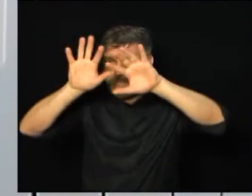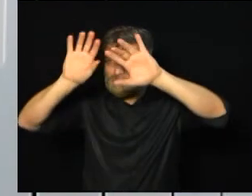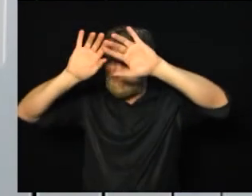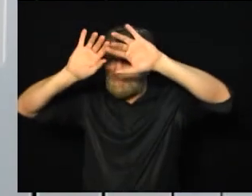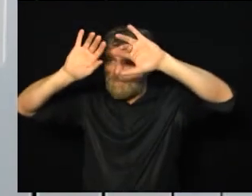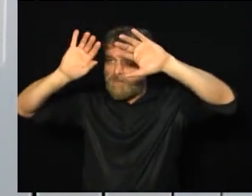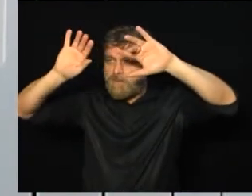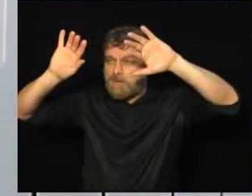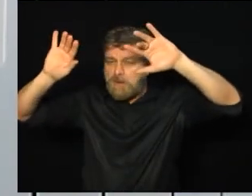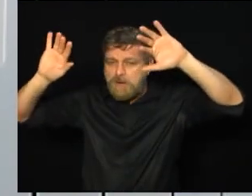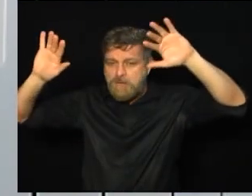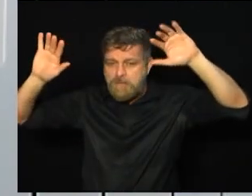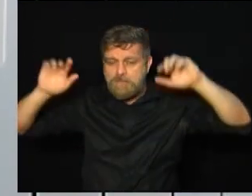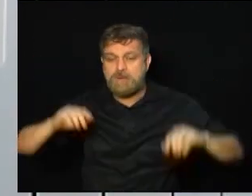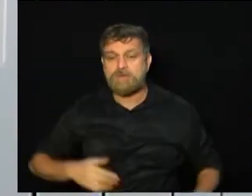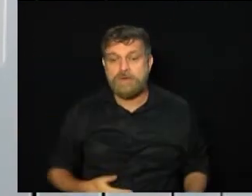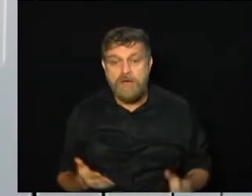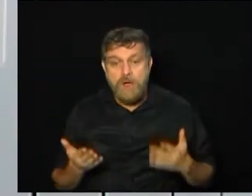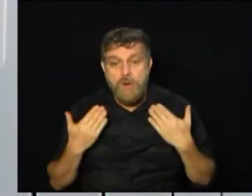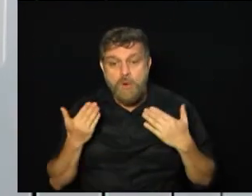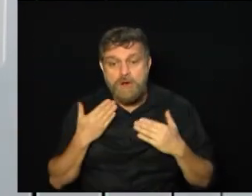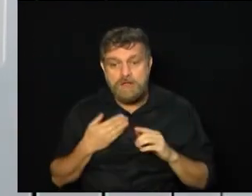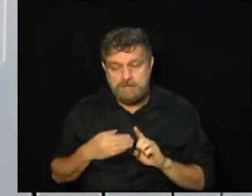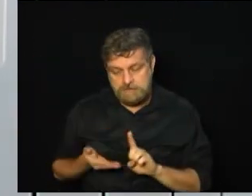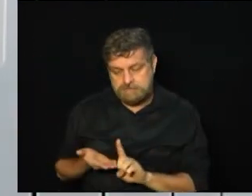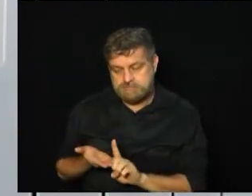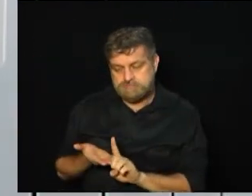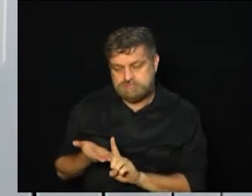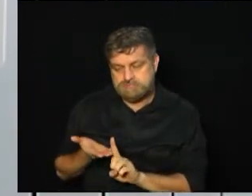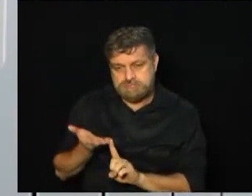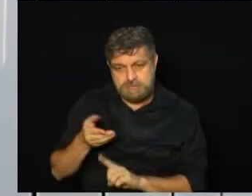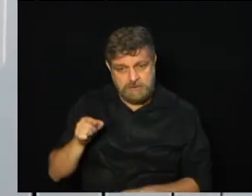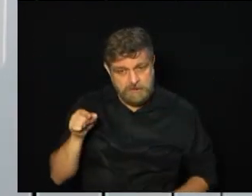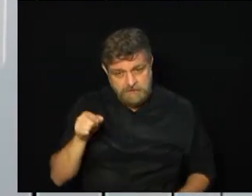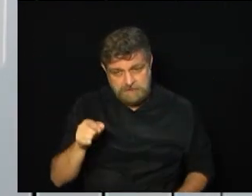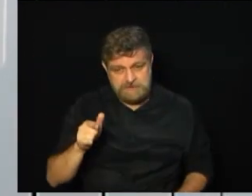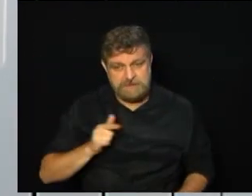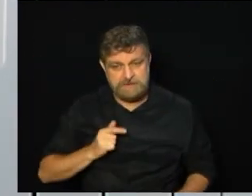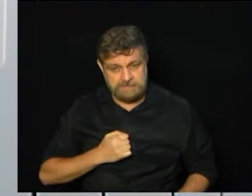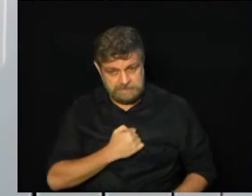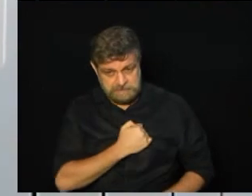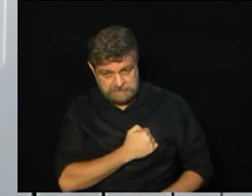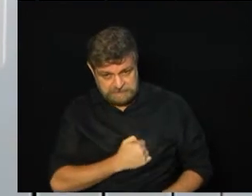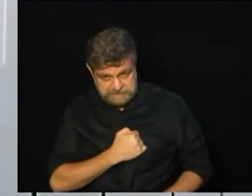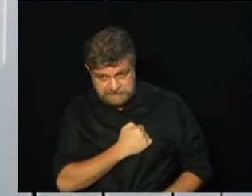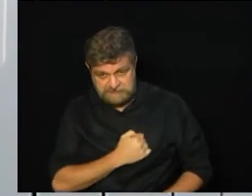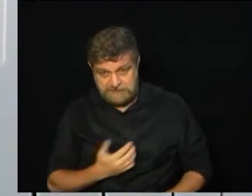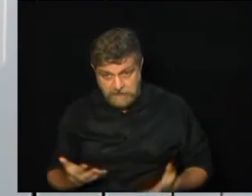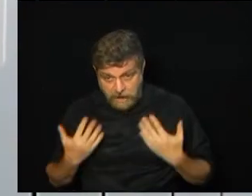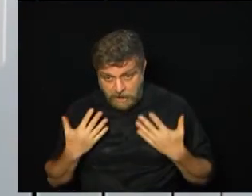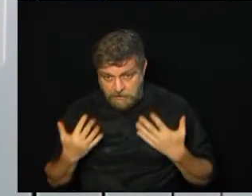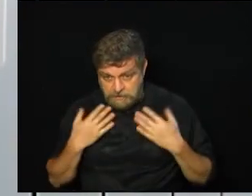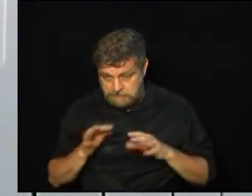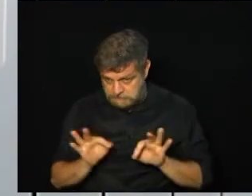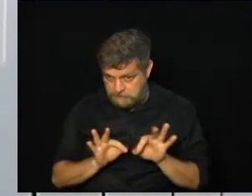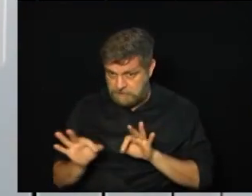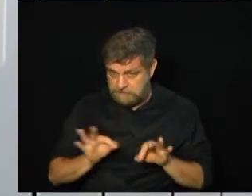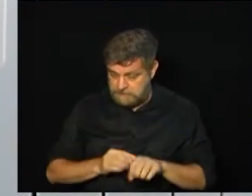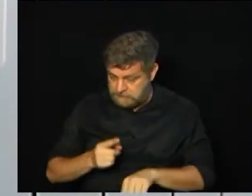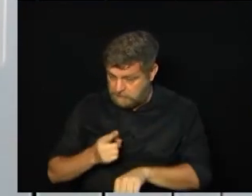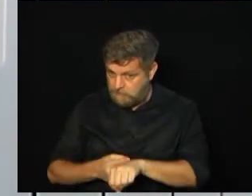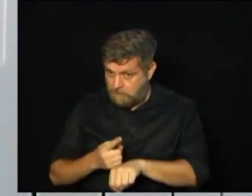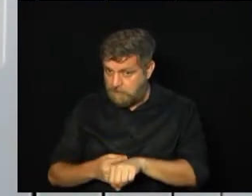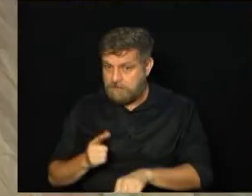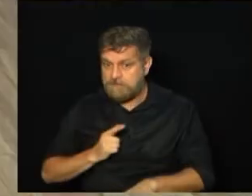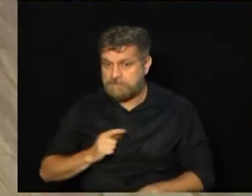e com isso a temperatura vai subir, viu? Você que está com saudades do calor, se prepare, viu? Porque ele está